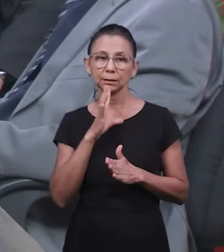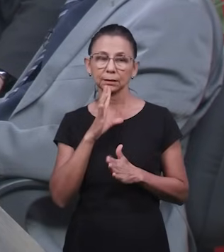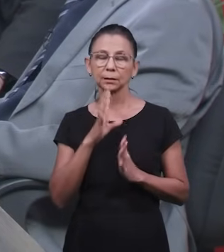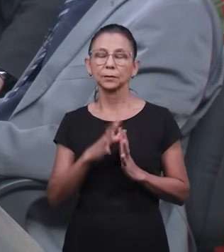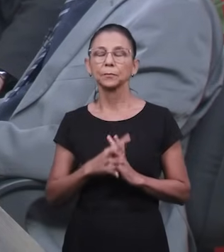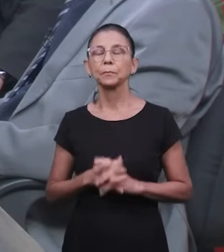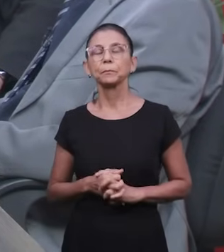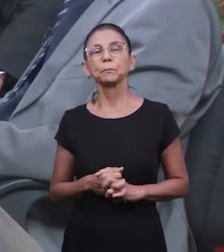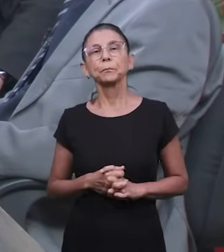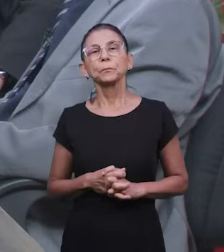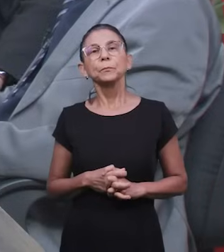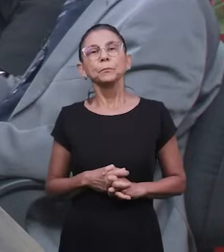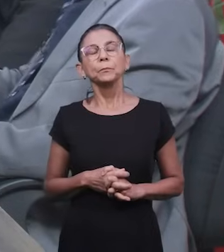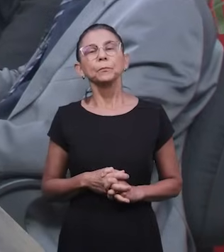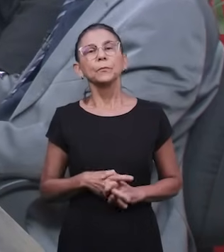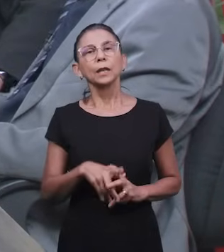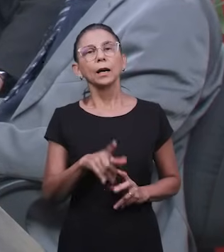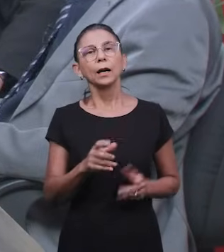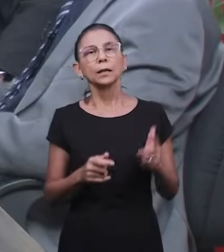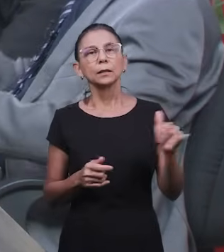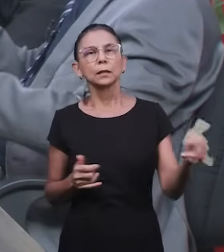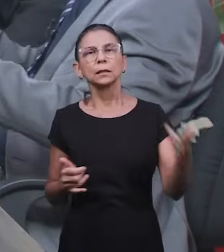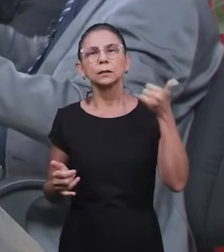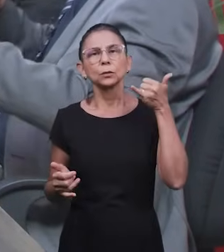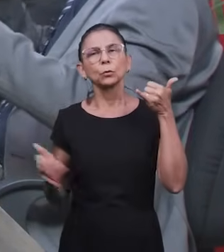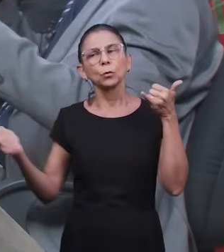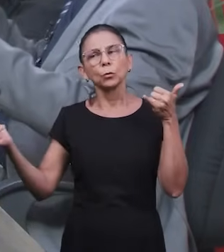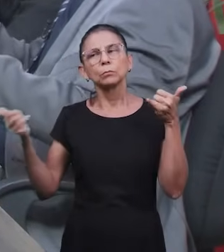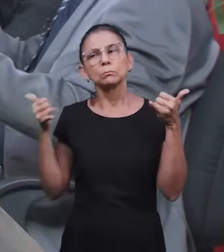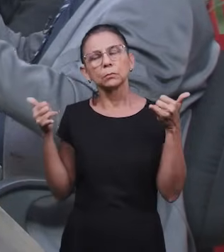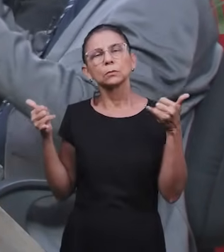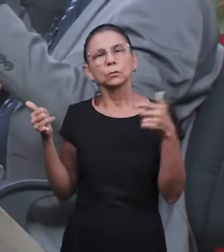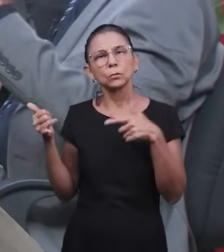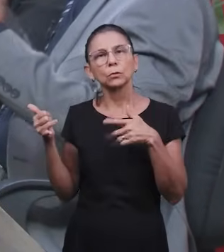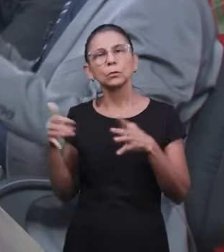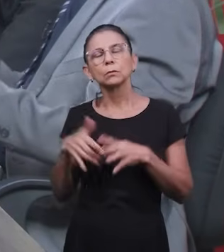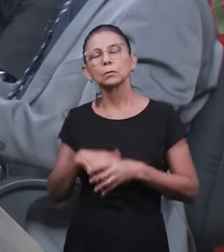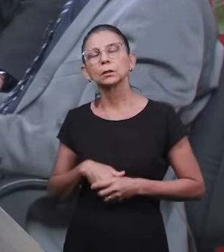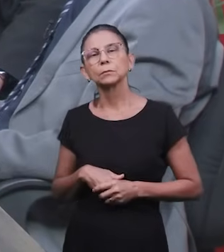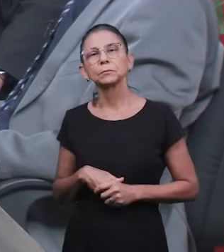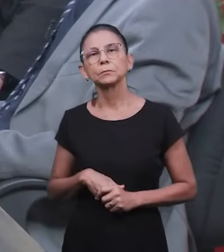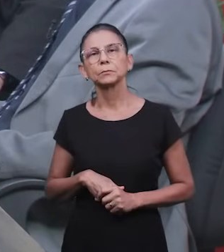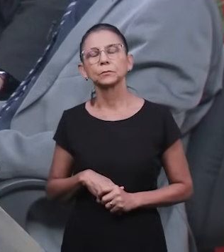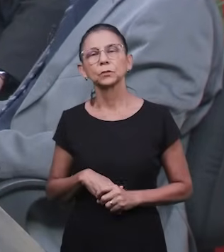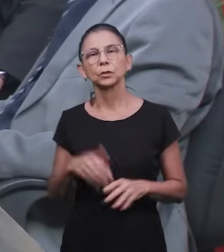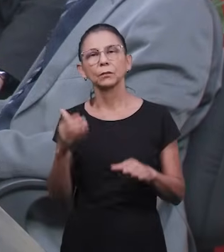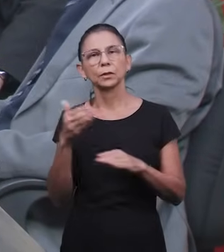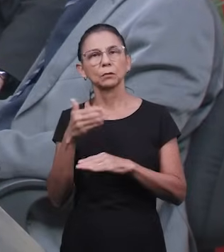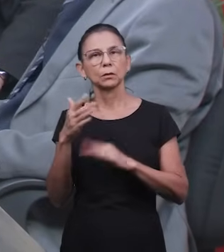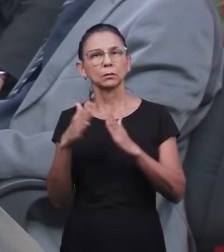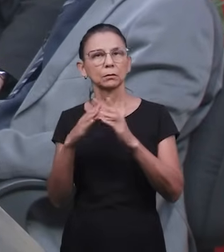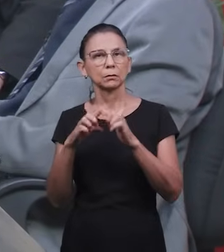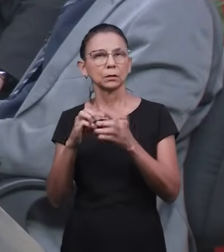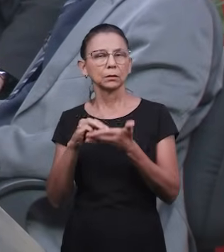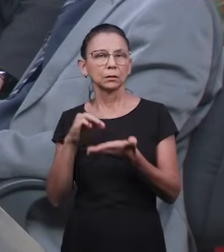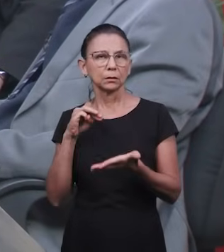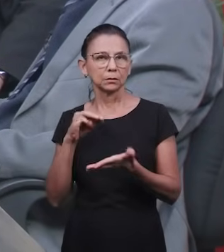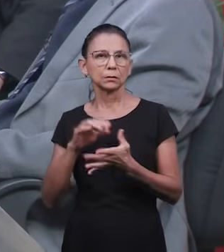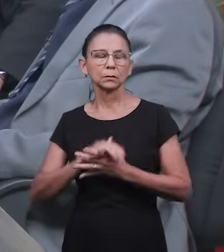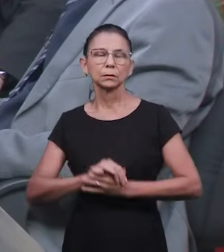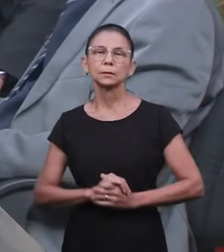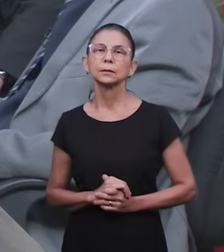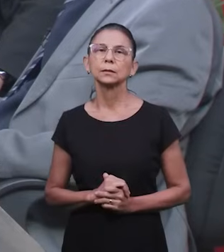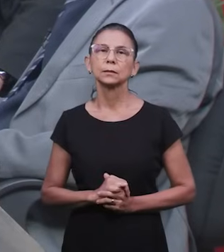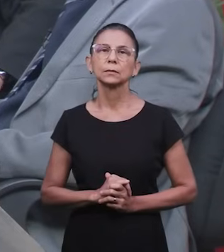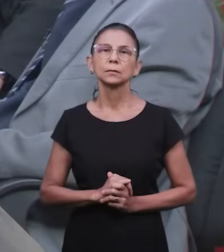essa senhora, ela voltou a ligar mais uma vez, já estava indo para a igreja, né? Uma